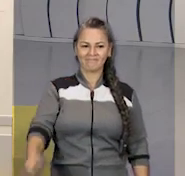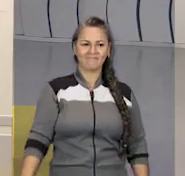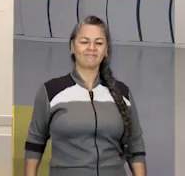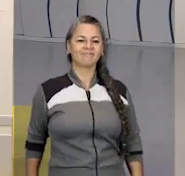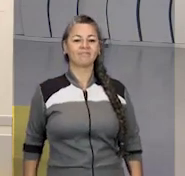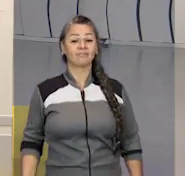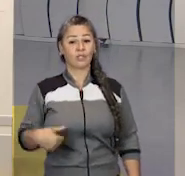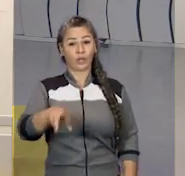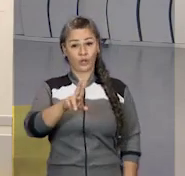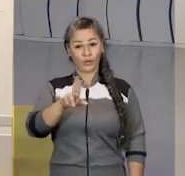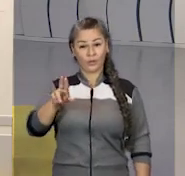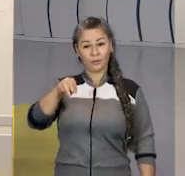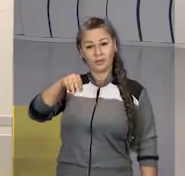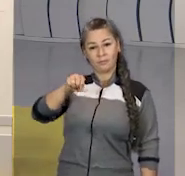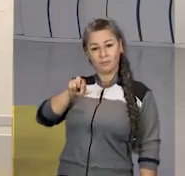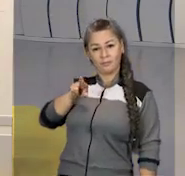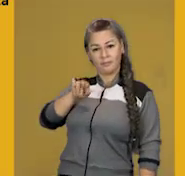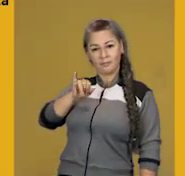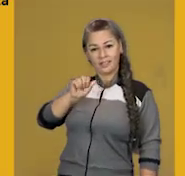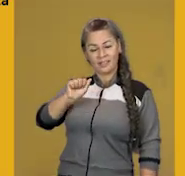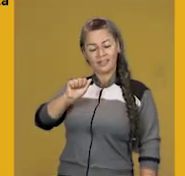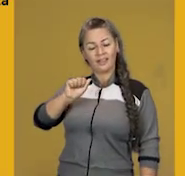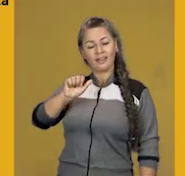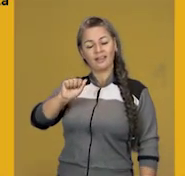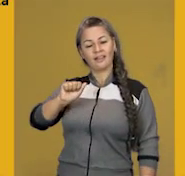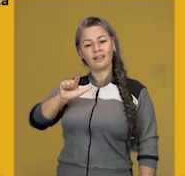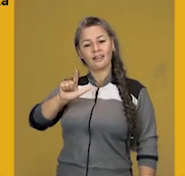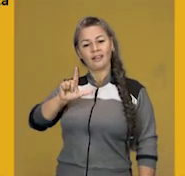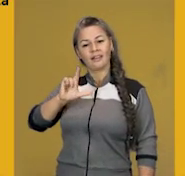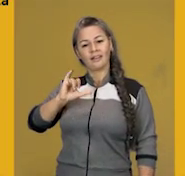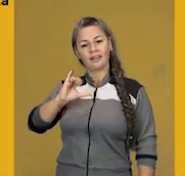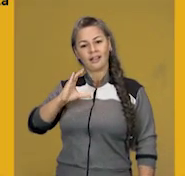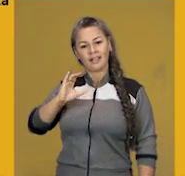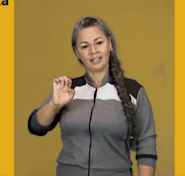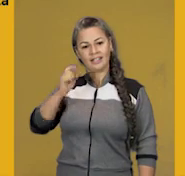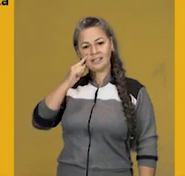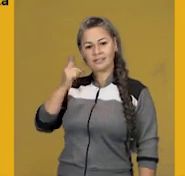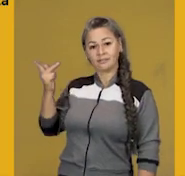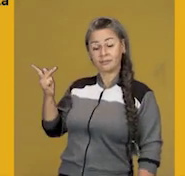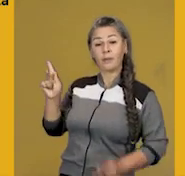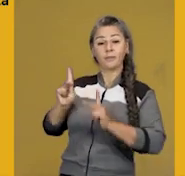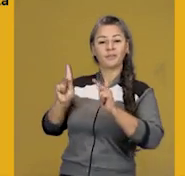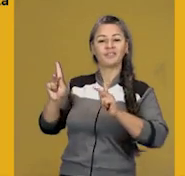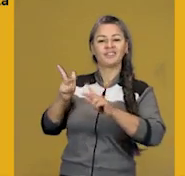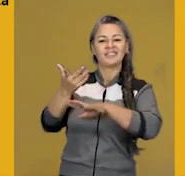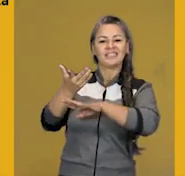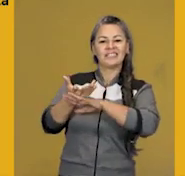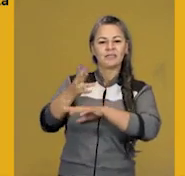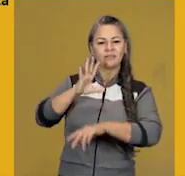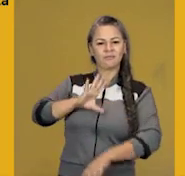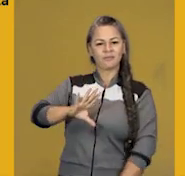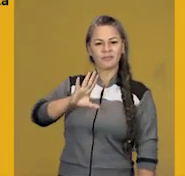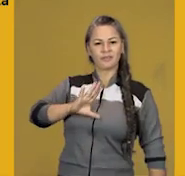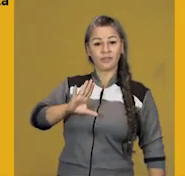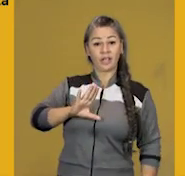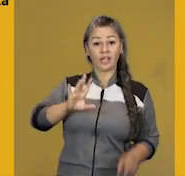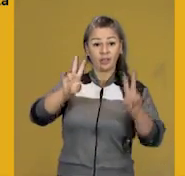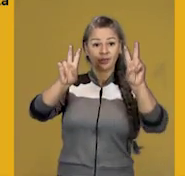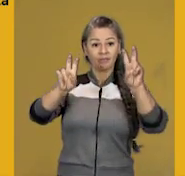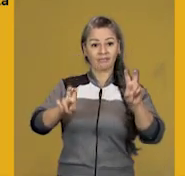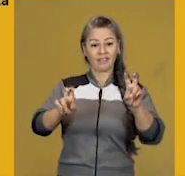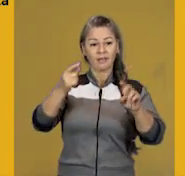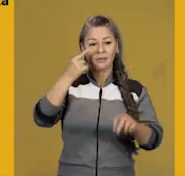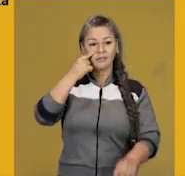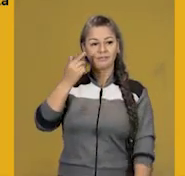Meu nome é Maria Alice, eu sou professora de língua portuguesa e hoje nós vamos falar um pouco sobre o